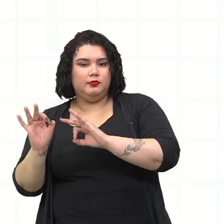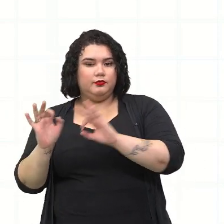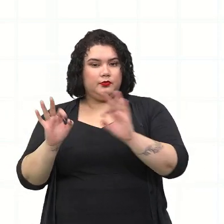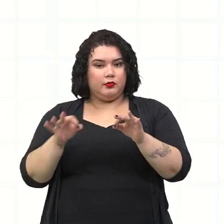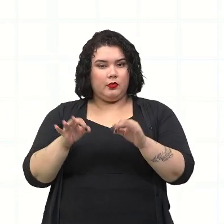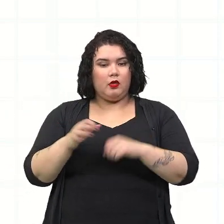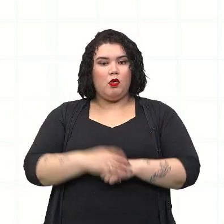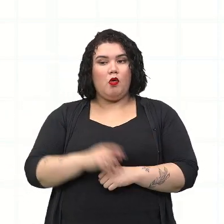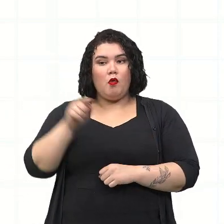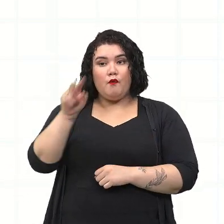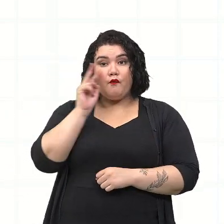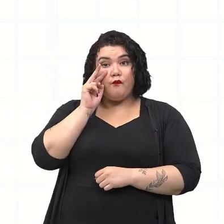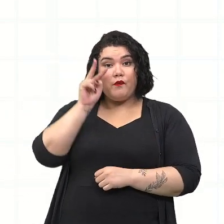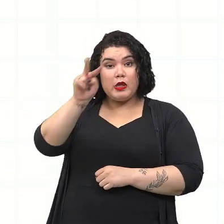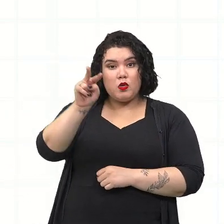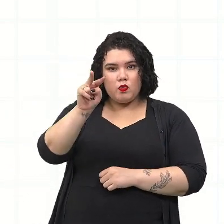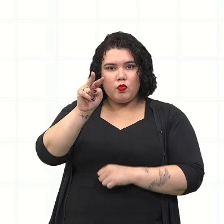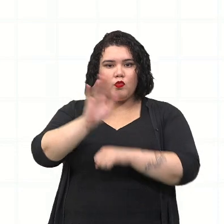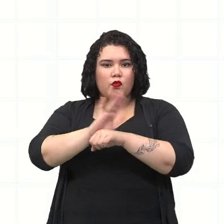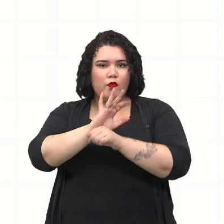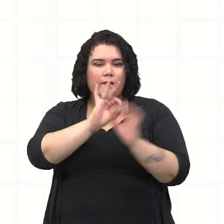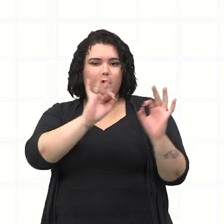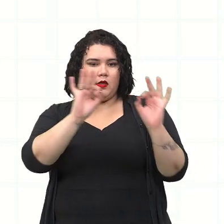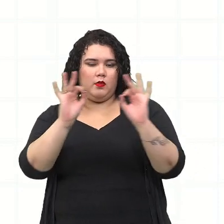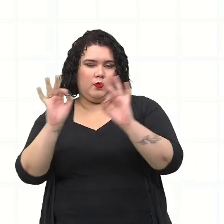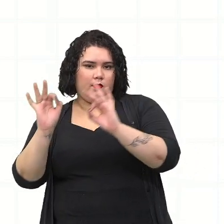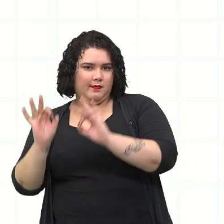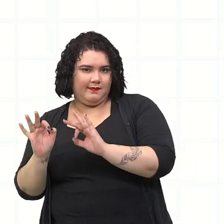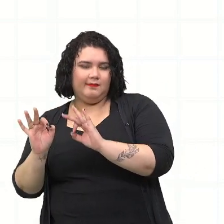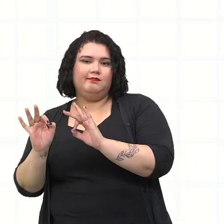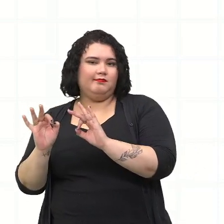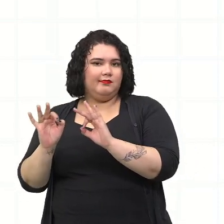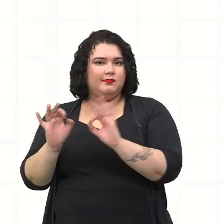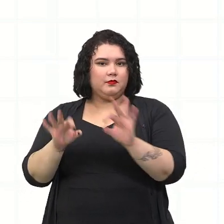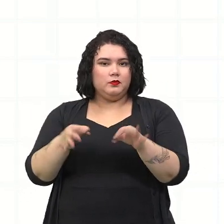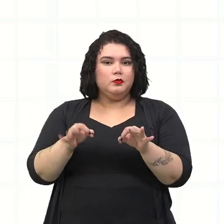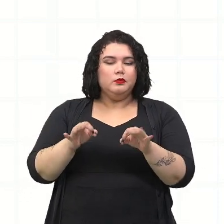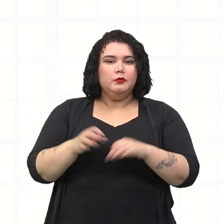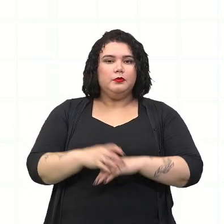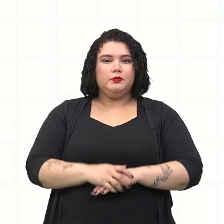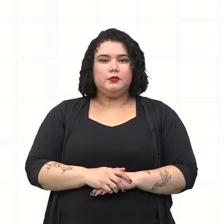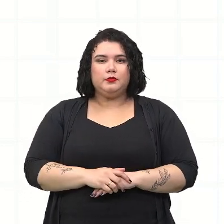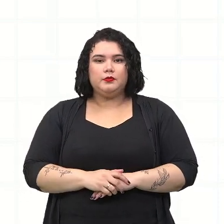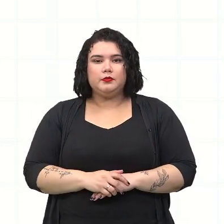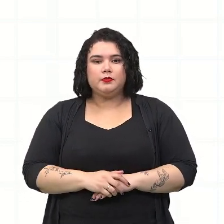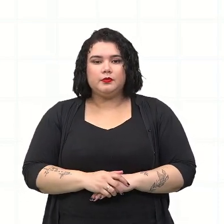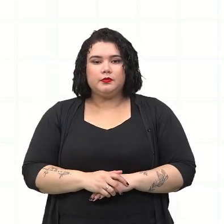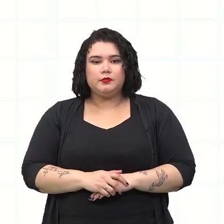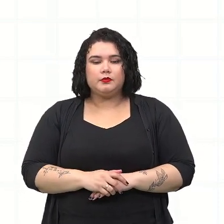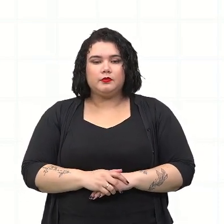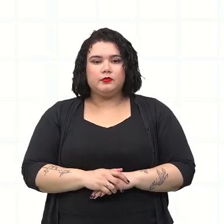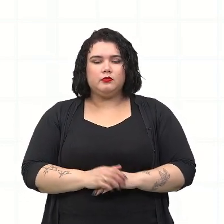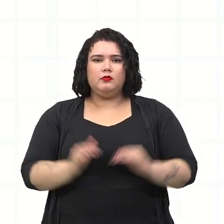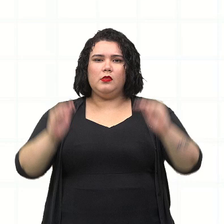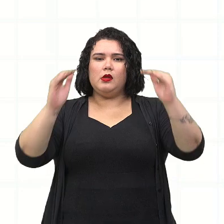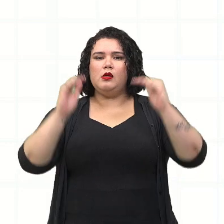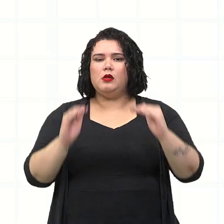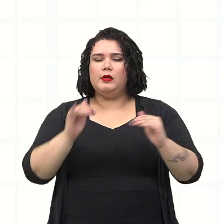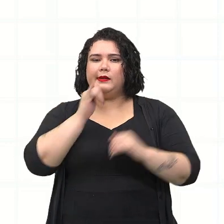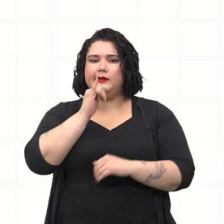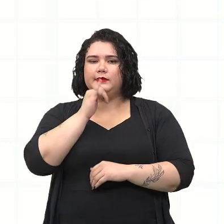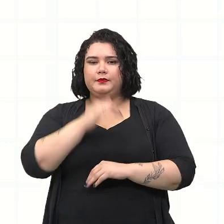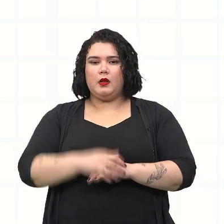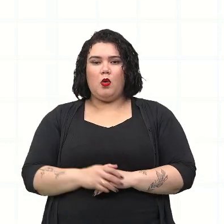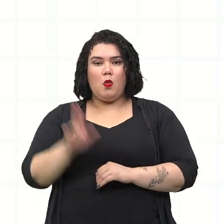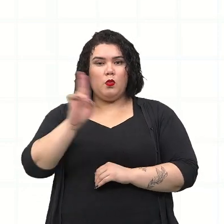que você viu o filme, né? Você estava assistindo aquilo que estava sendo transmitido. Agora, se você usa sem